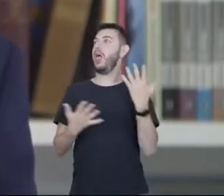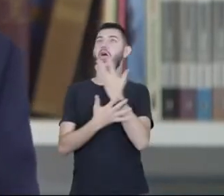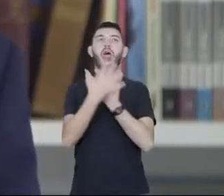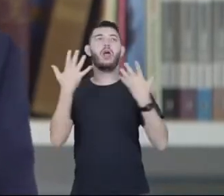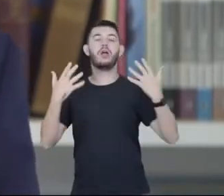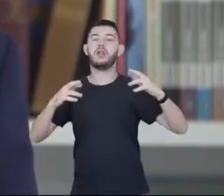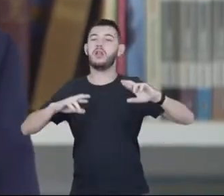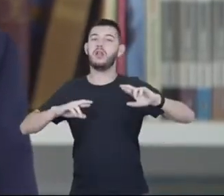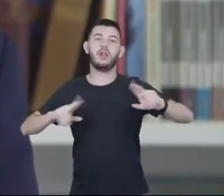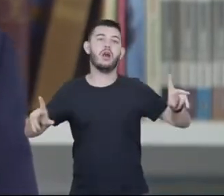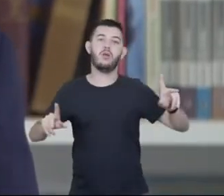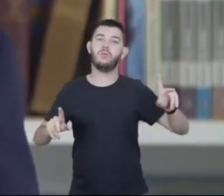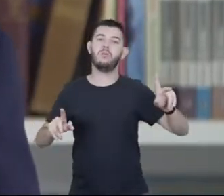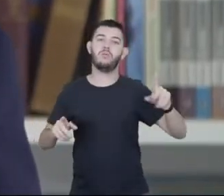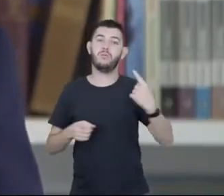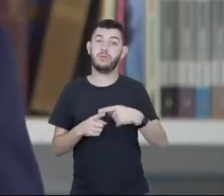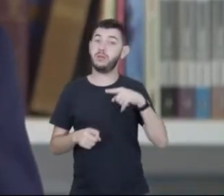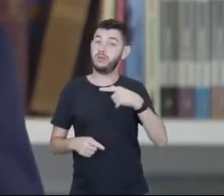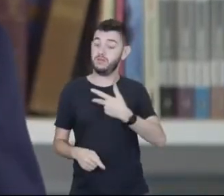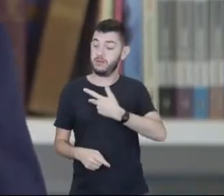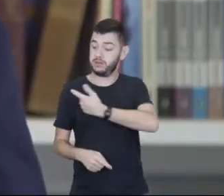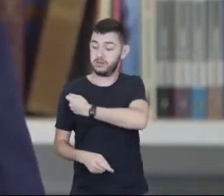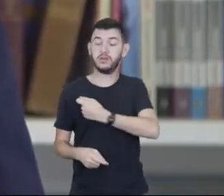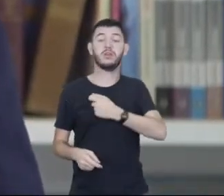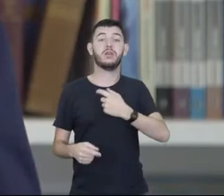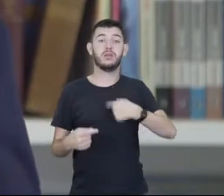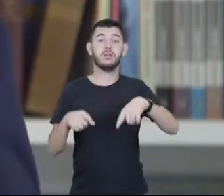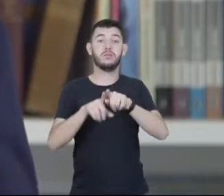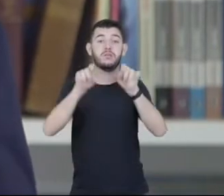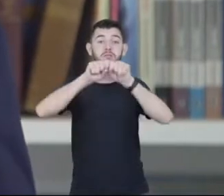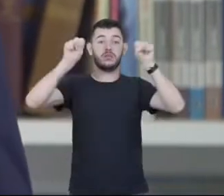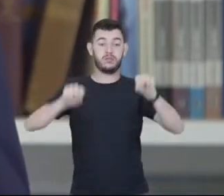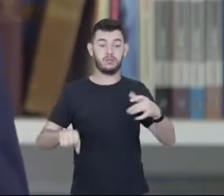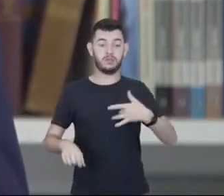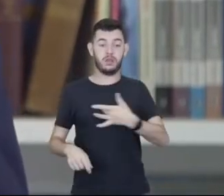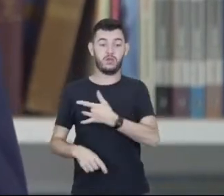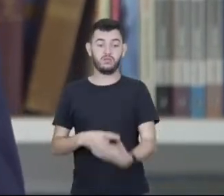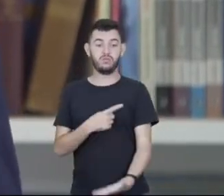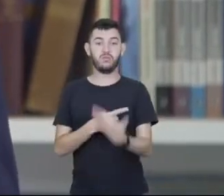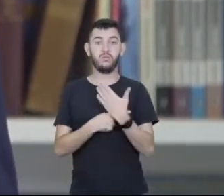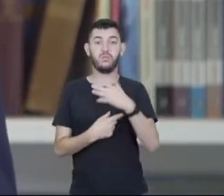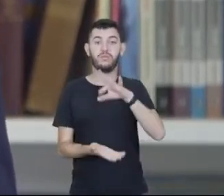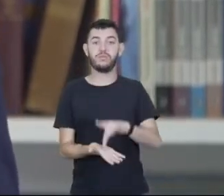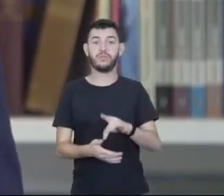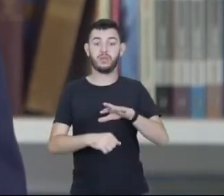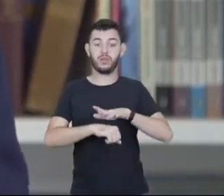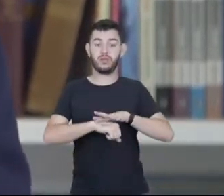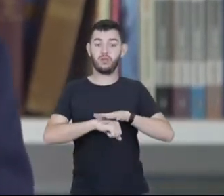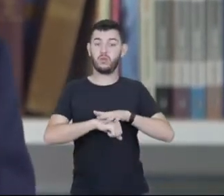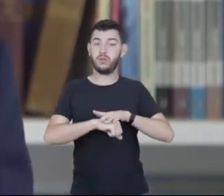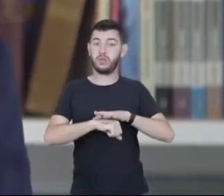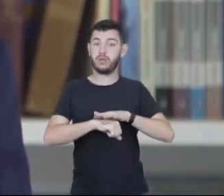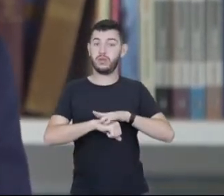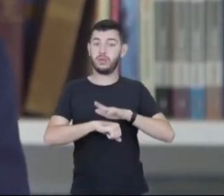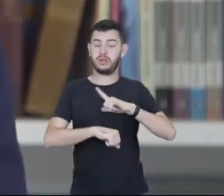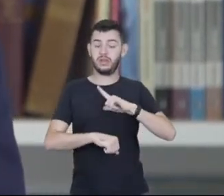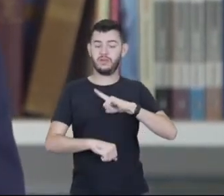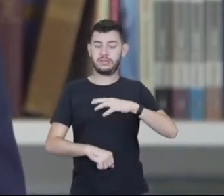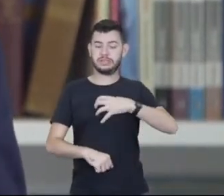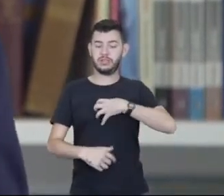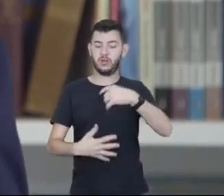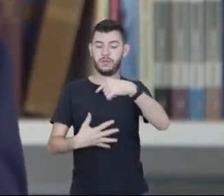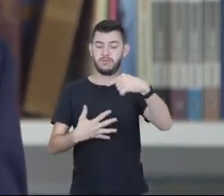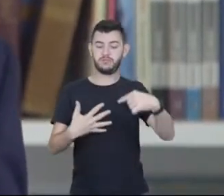público de saúde é a doença que causou a pena sintomas leves mais por